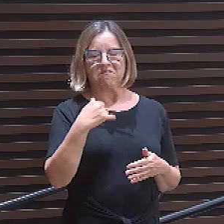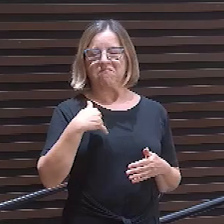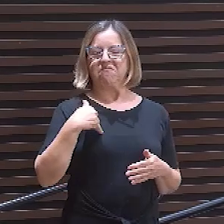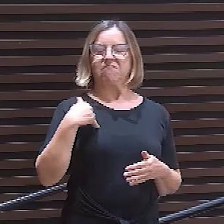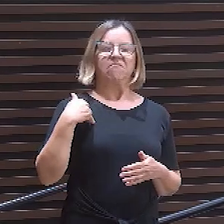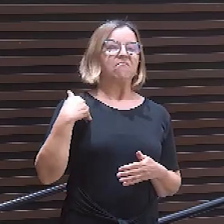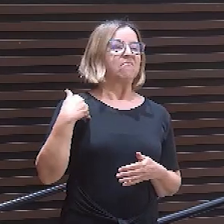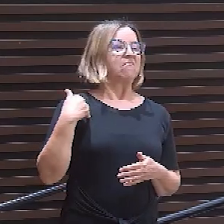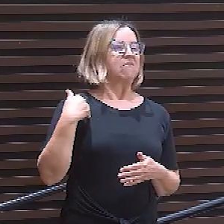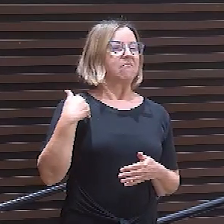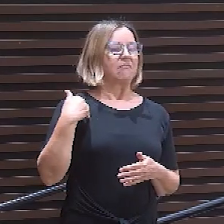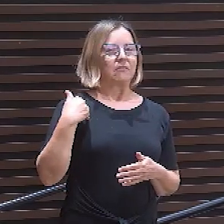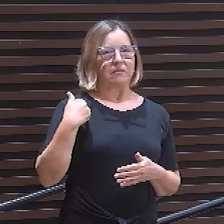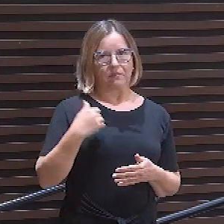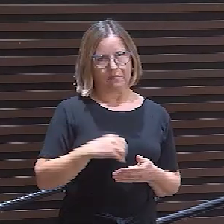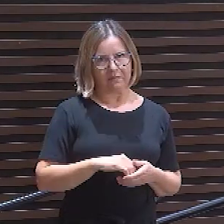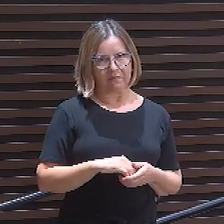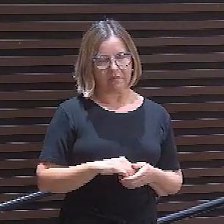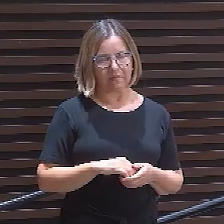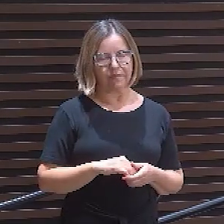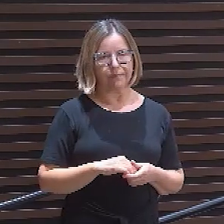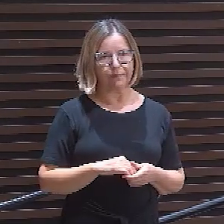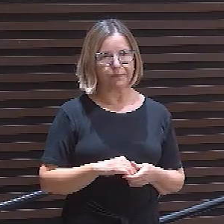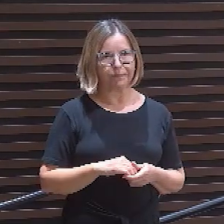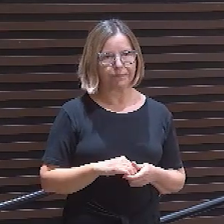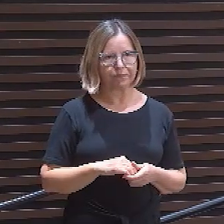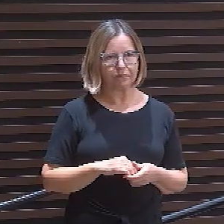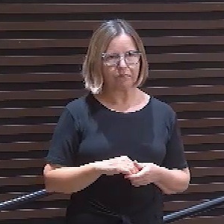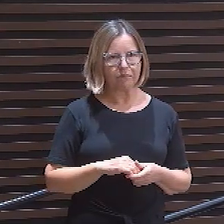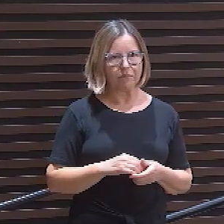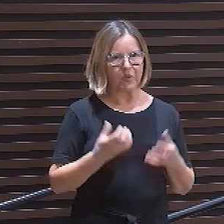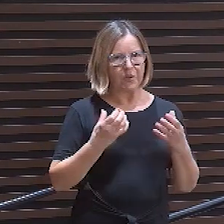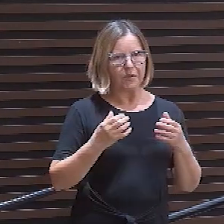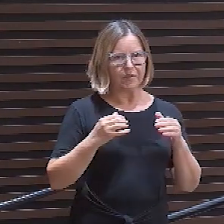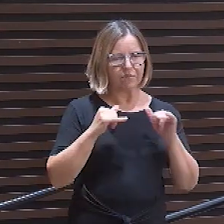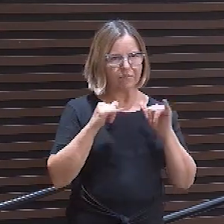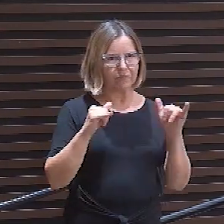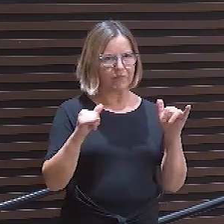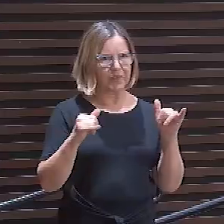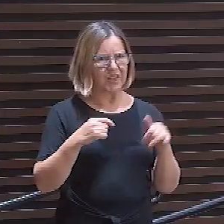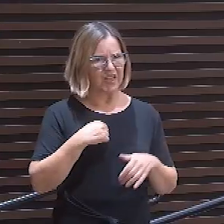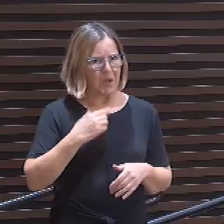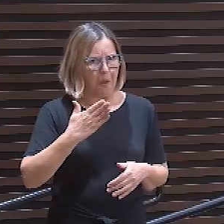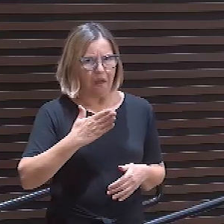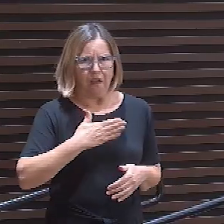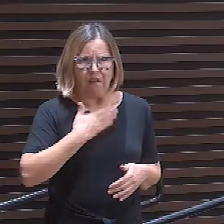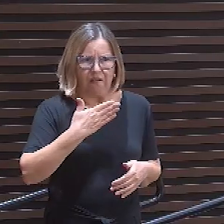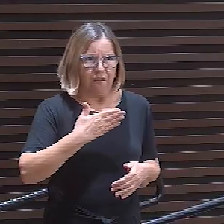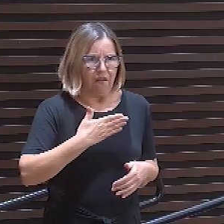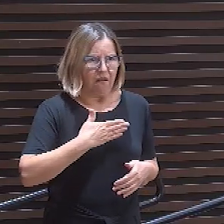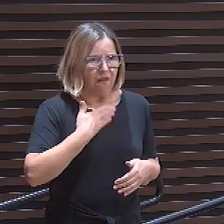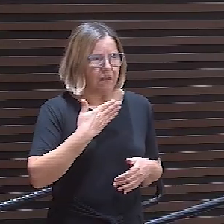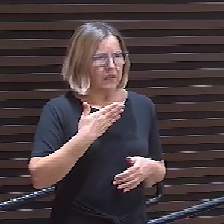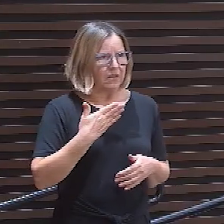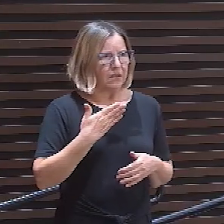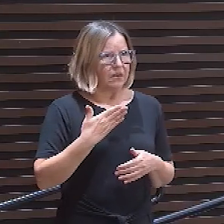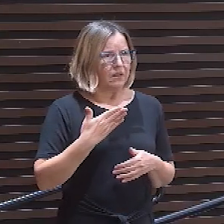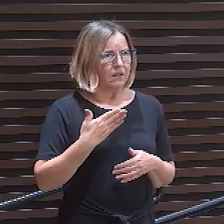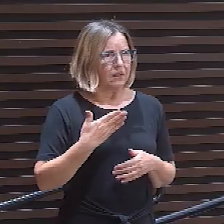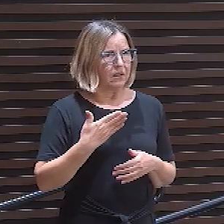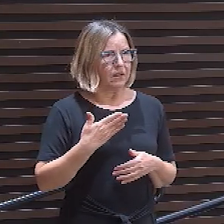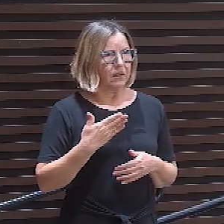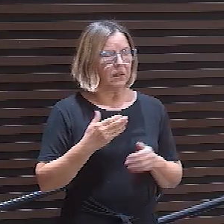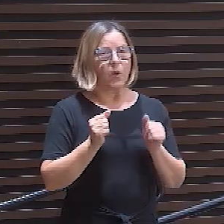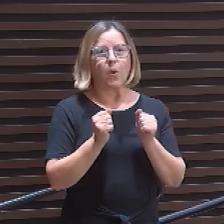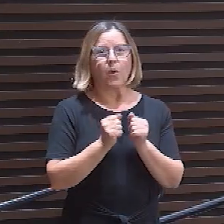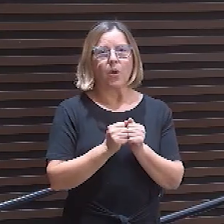assoberbados. Eu devo dizer, gente, que eu estou assustado com os